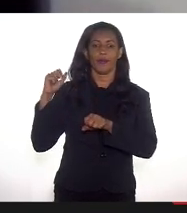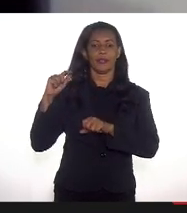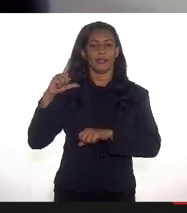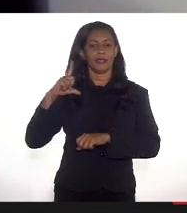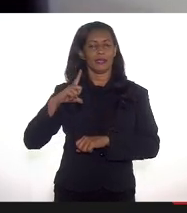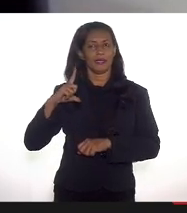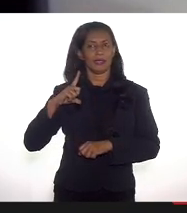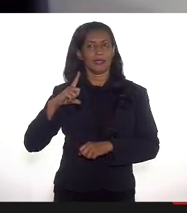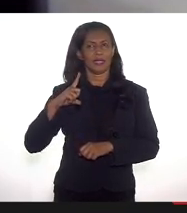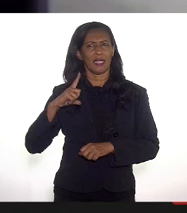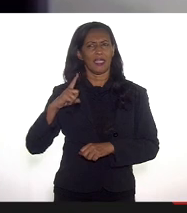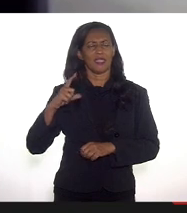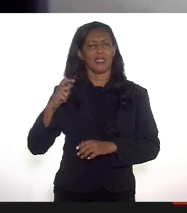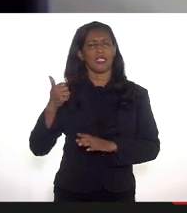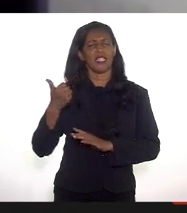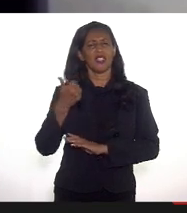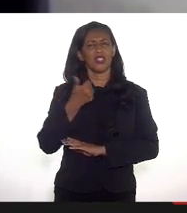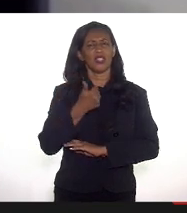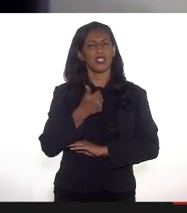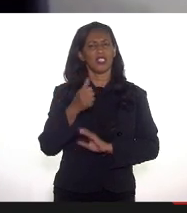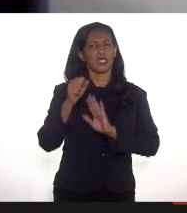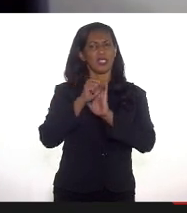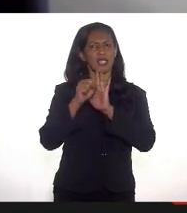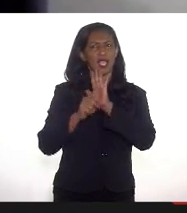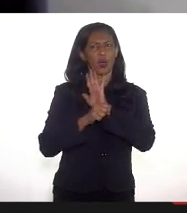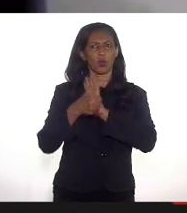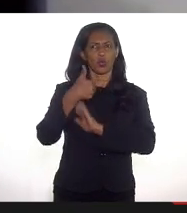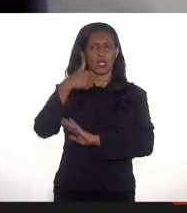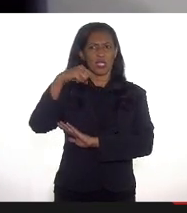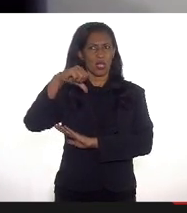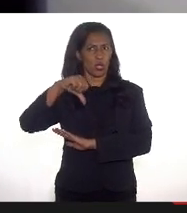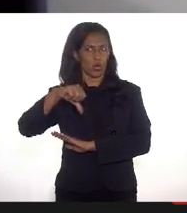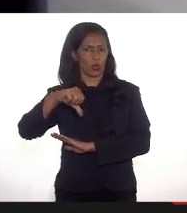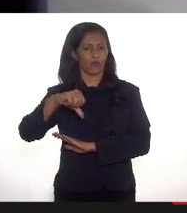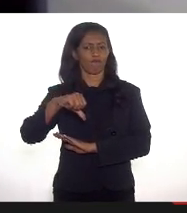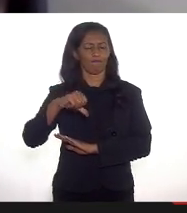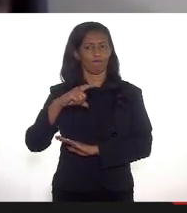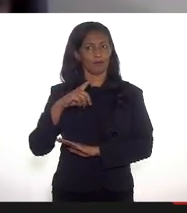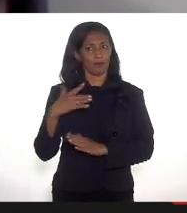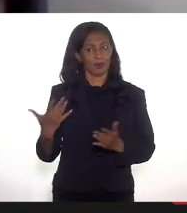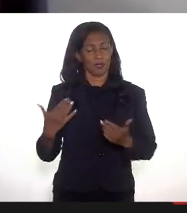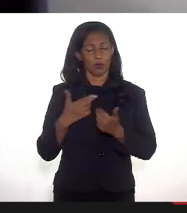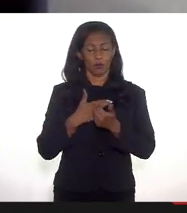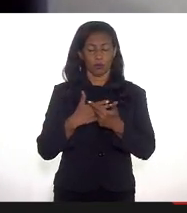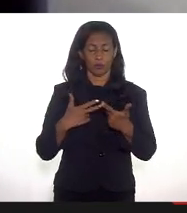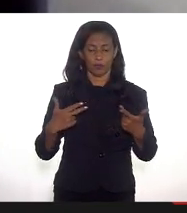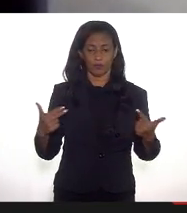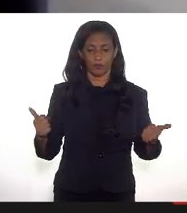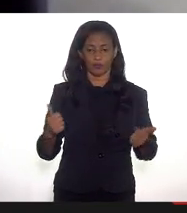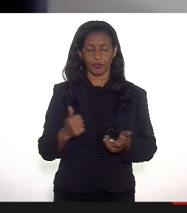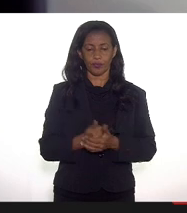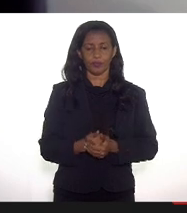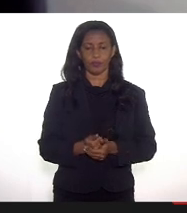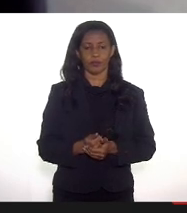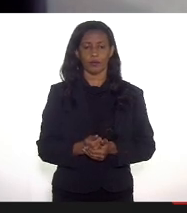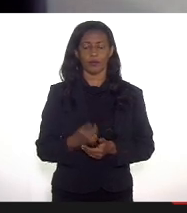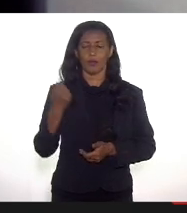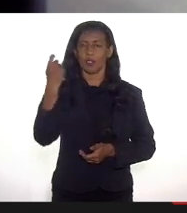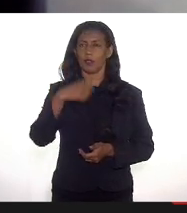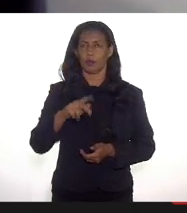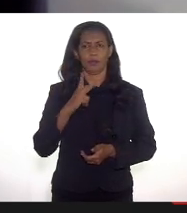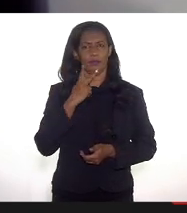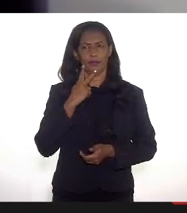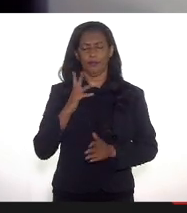existe desde a década de 90 do século XIX, então são coisas que a gente não precisa